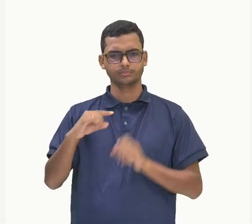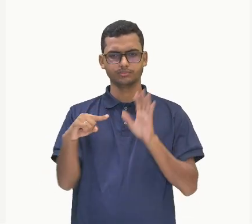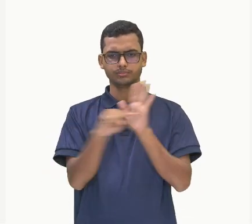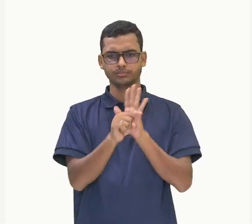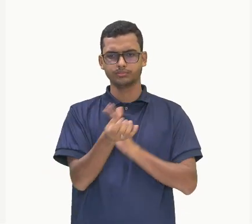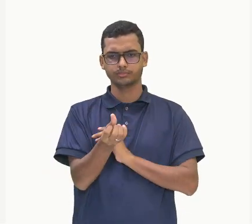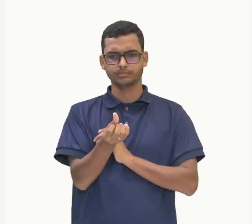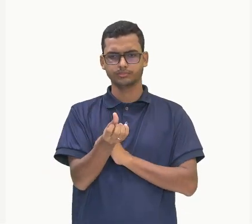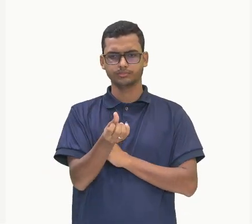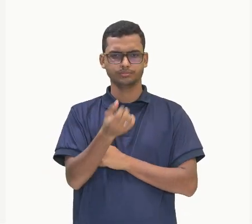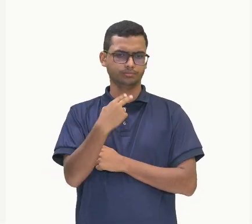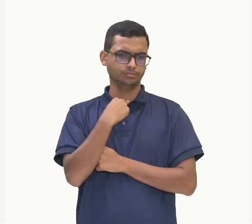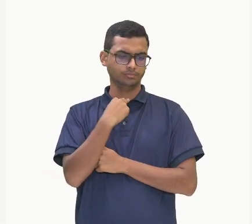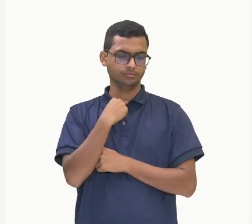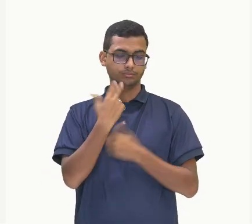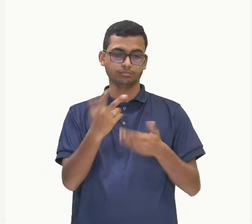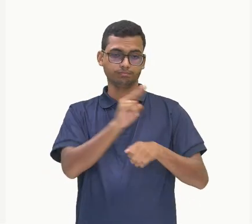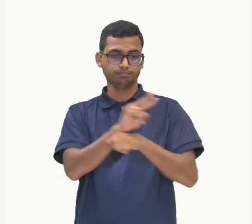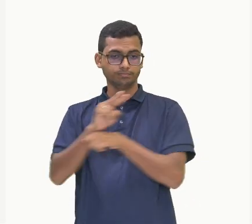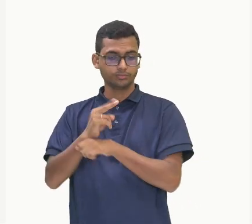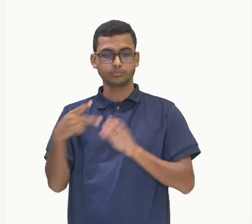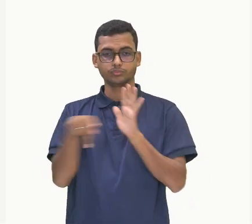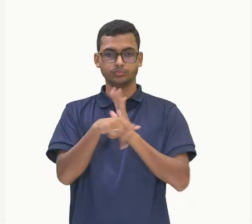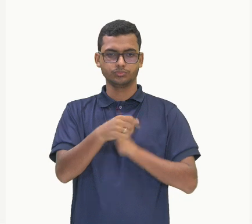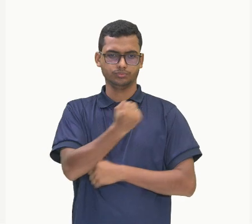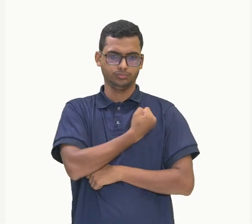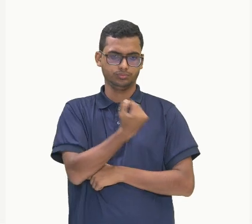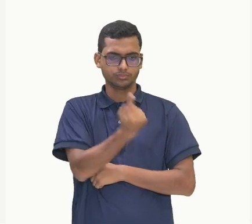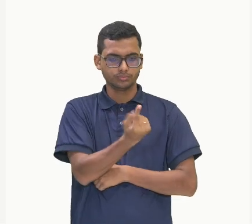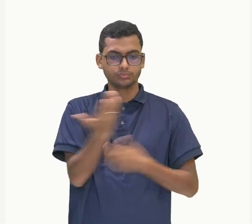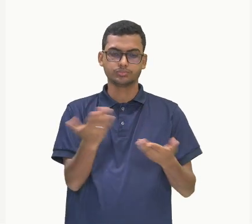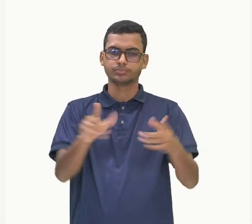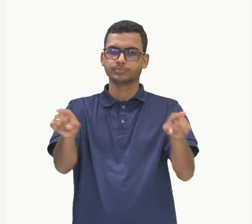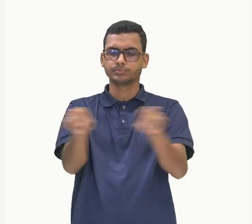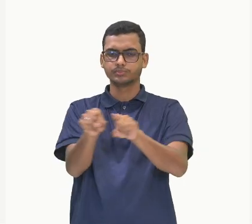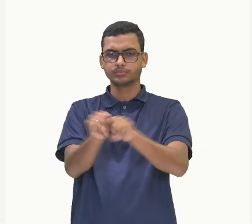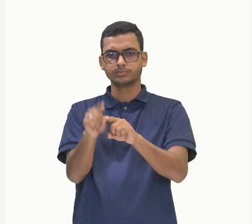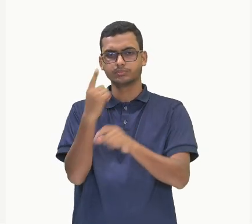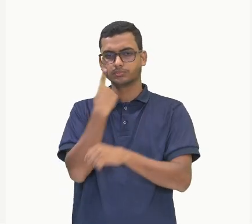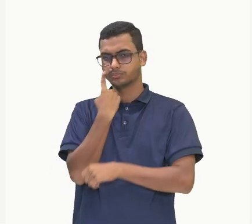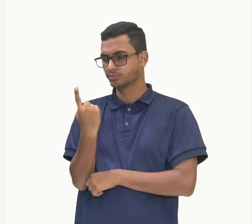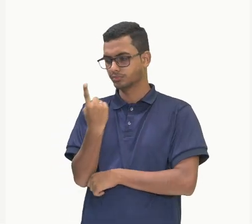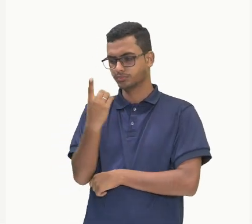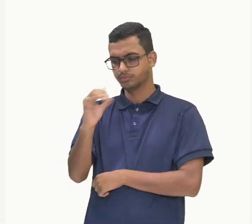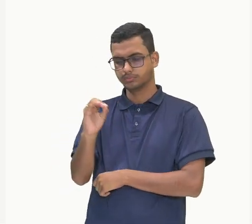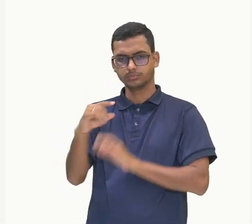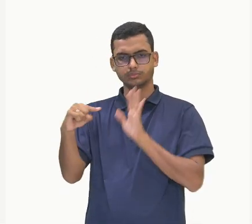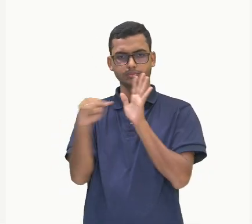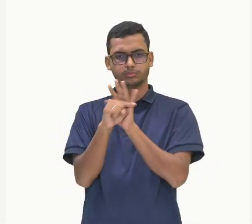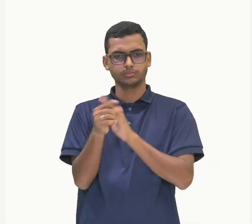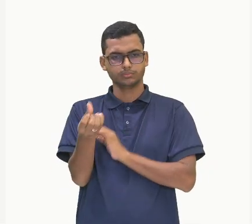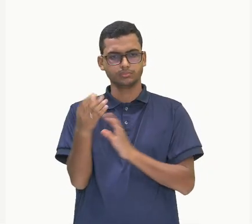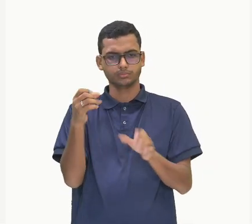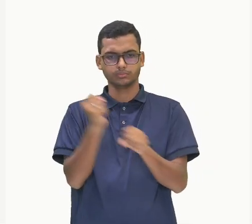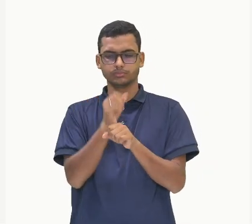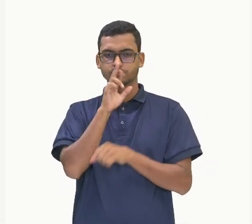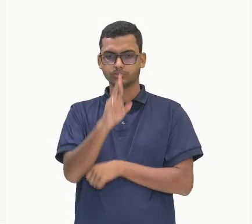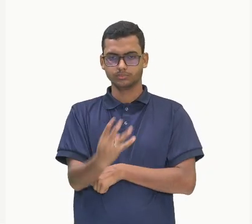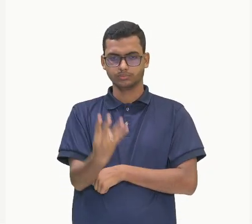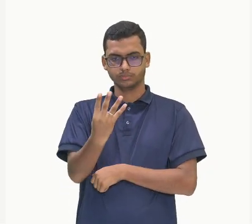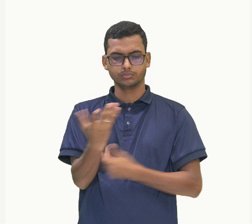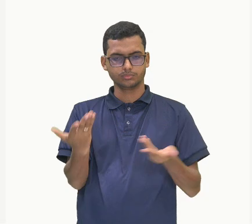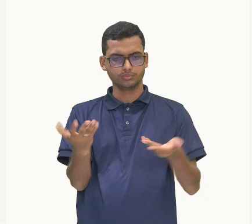pode. Então, eu vou emprestar aqui, ó. Vai ficar 10. 10 menos 6, 4. E a vírgula eu vou lá e